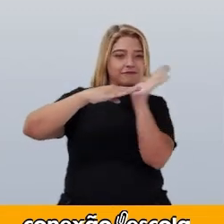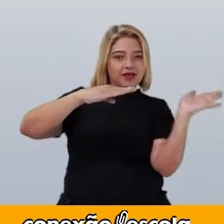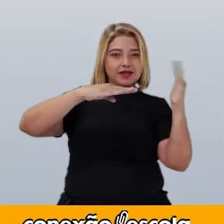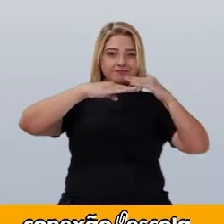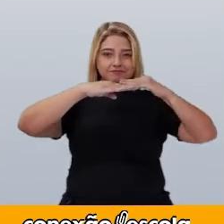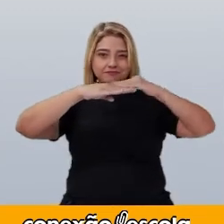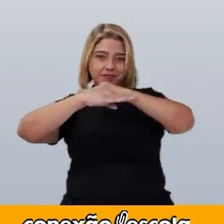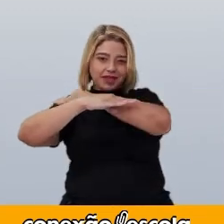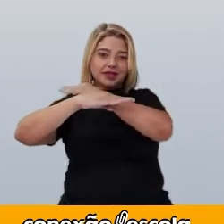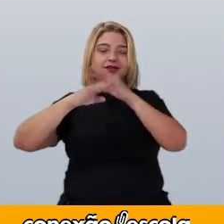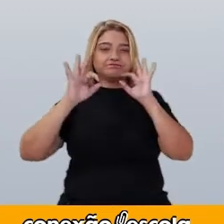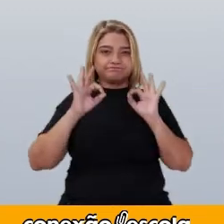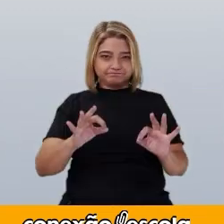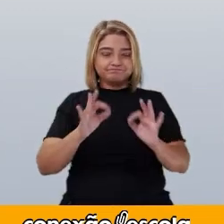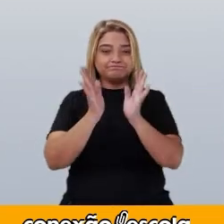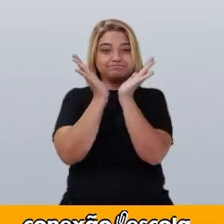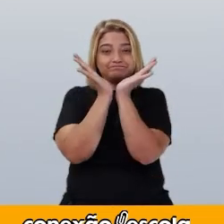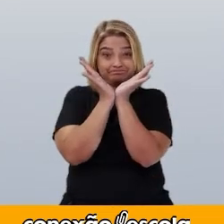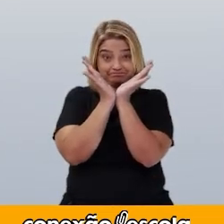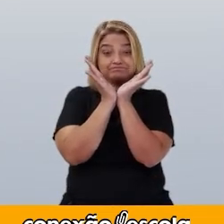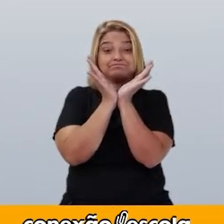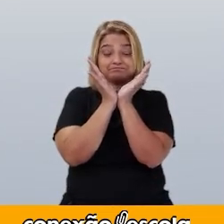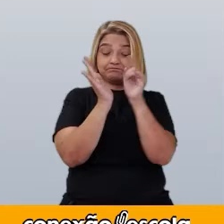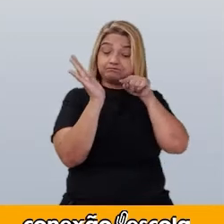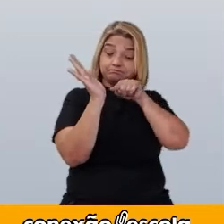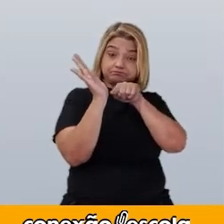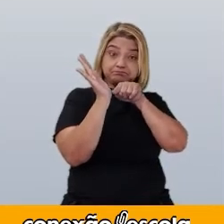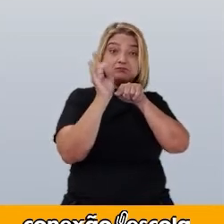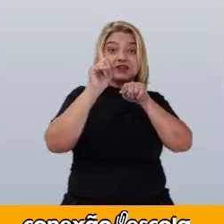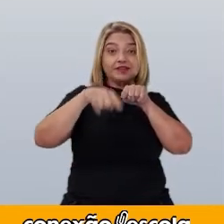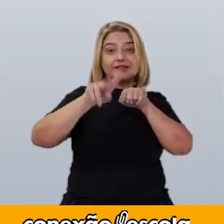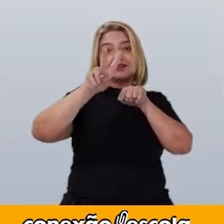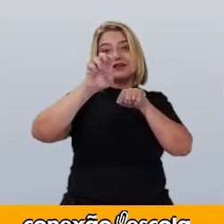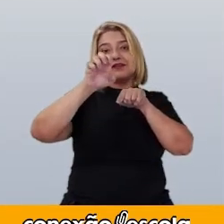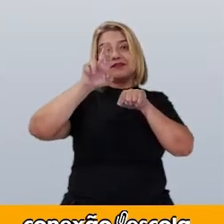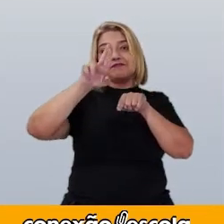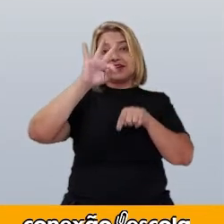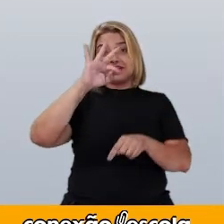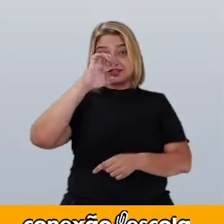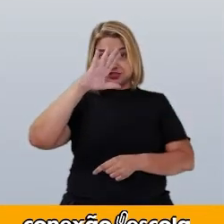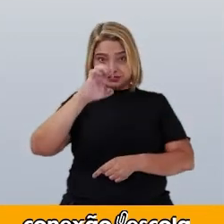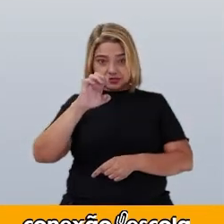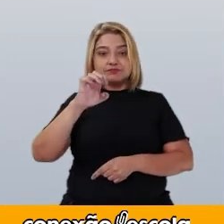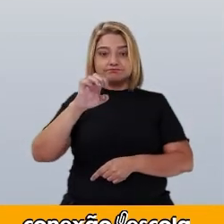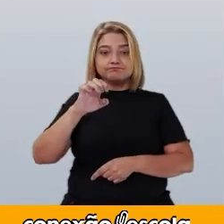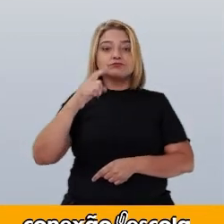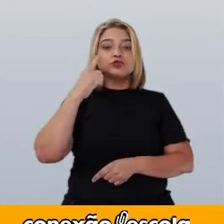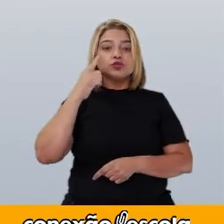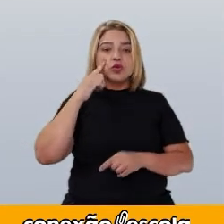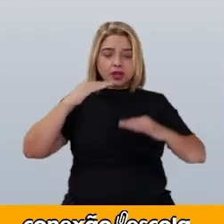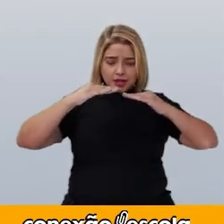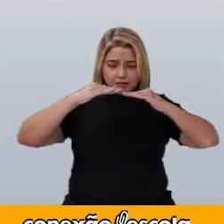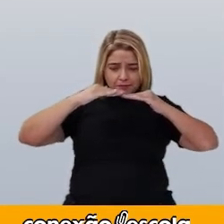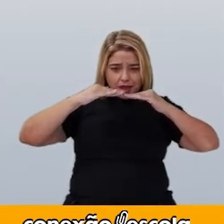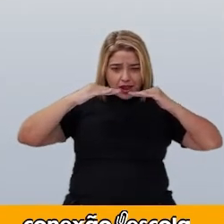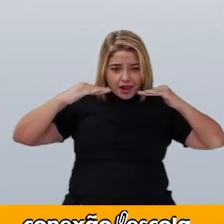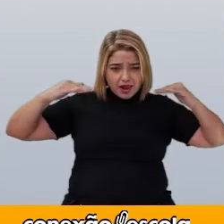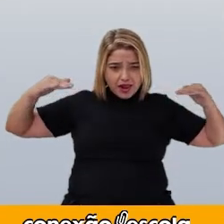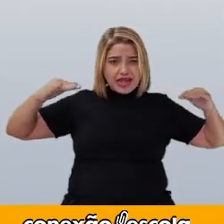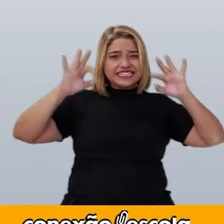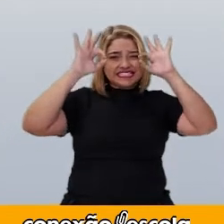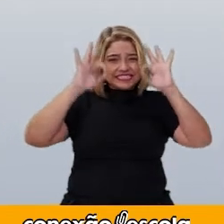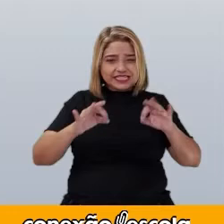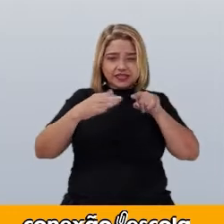base, que é o vértice. Uma das retas que formam o ângulo deve ficar embaixo da reta